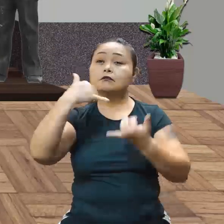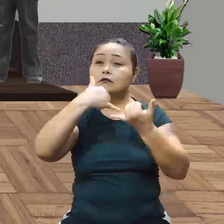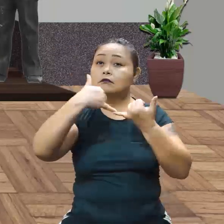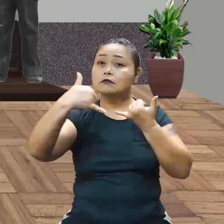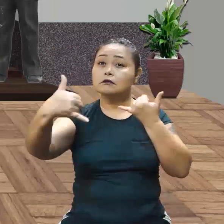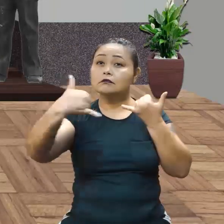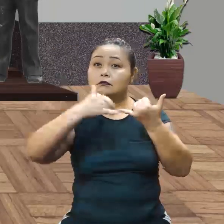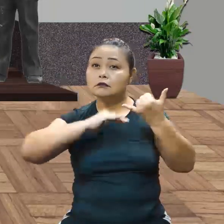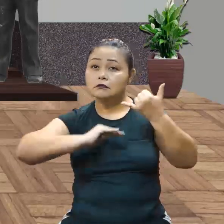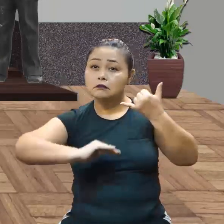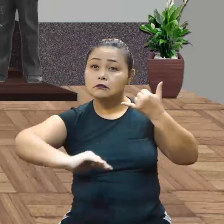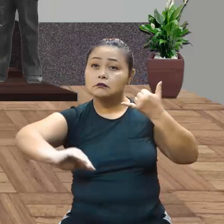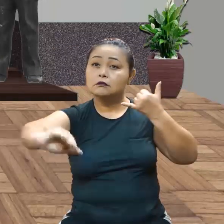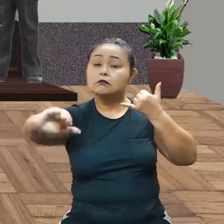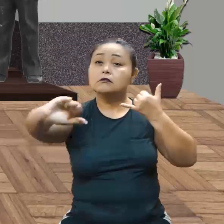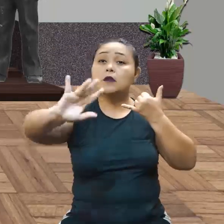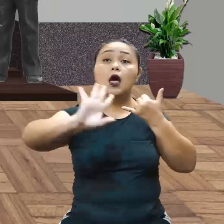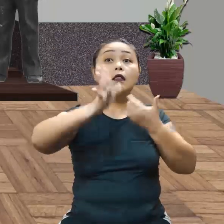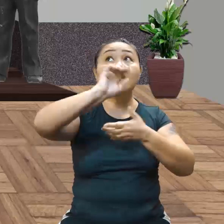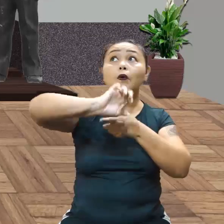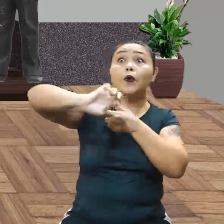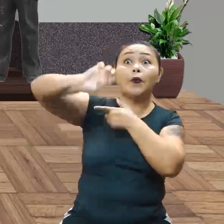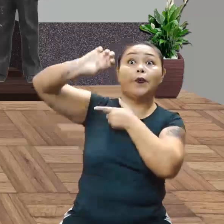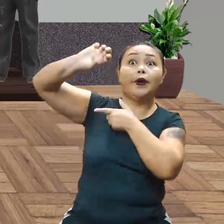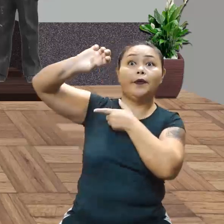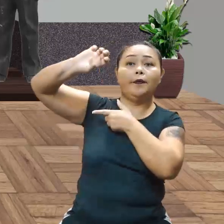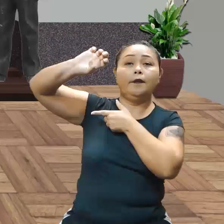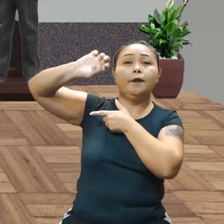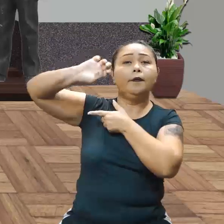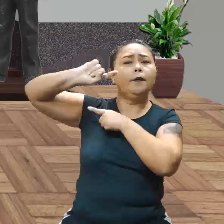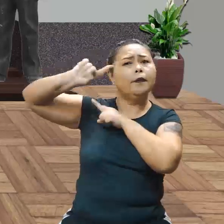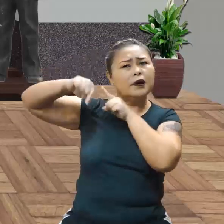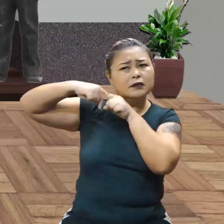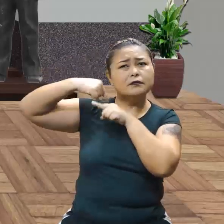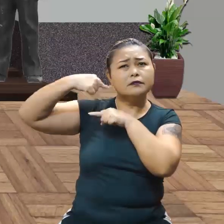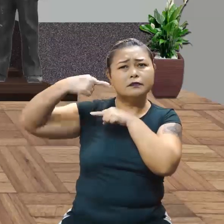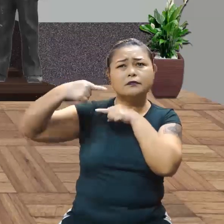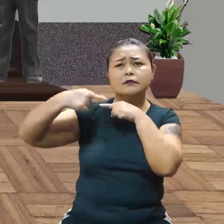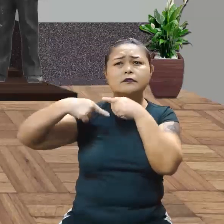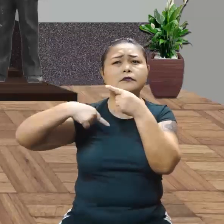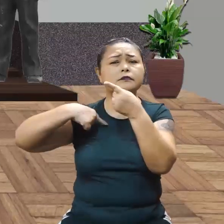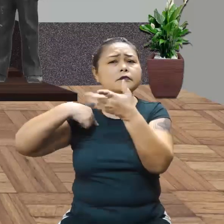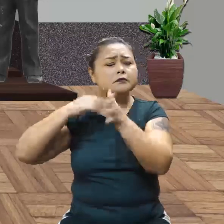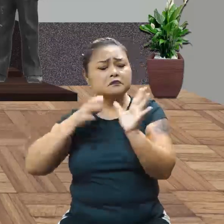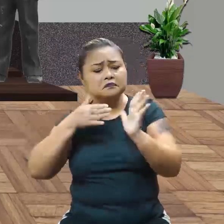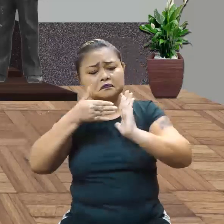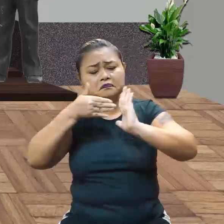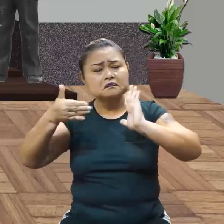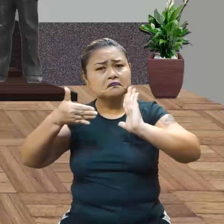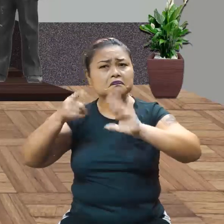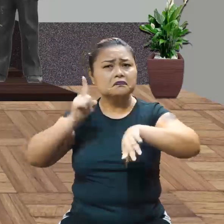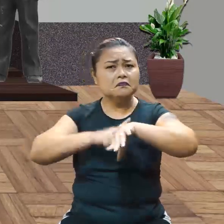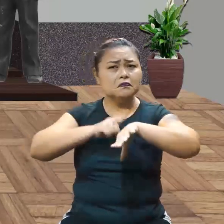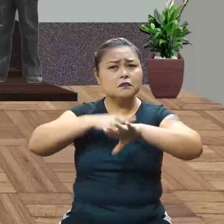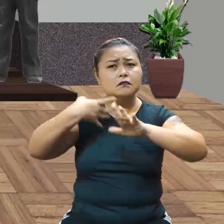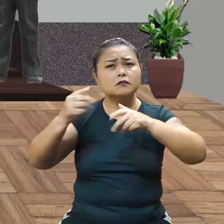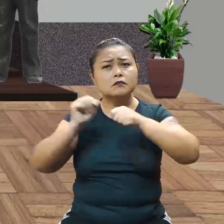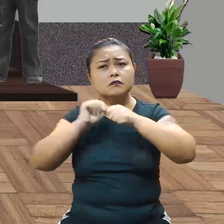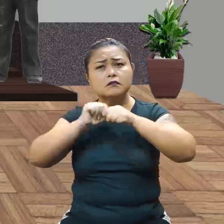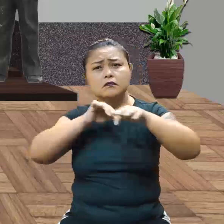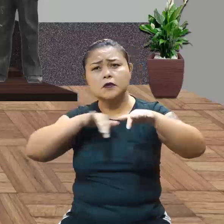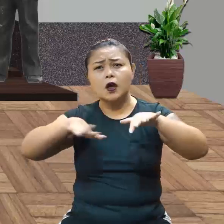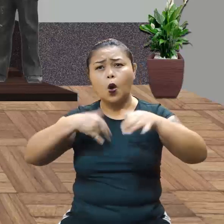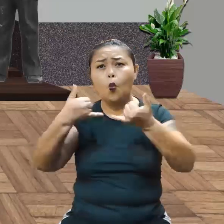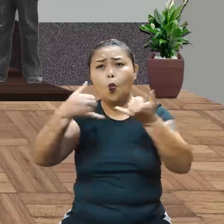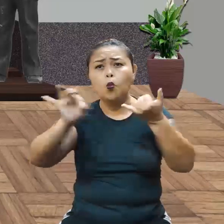telegráficas submarinas ligando até a Europa. Mas durante esse tempo aí já vai ser descoberto o telégrafo